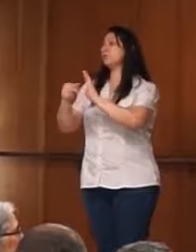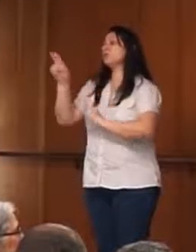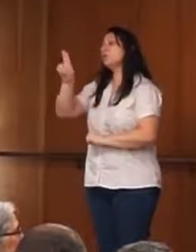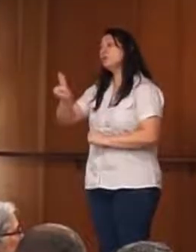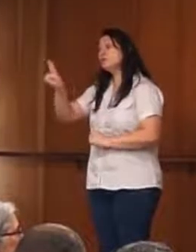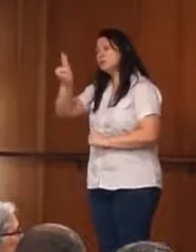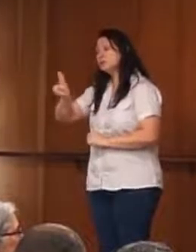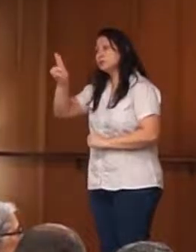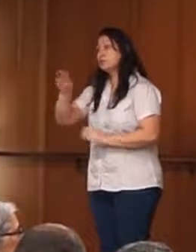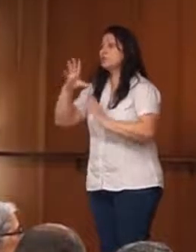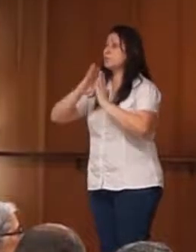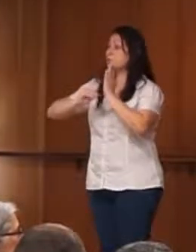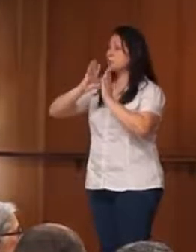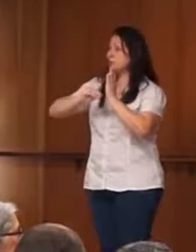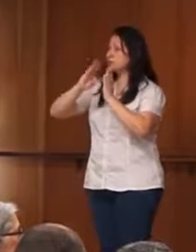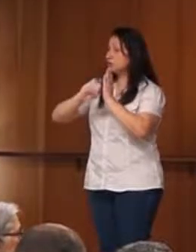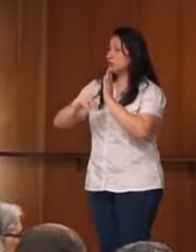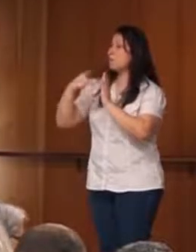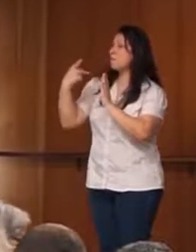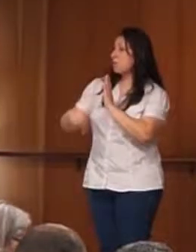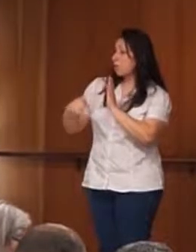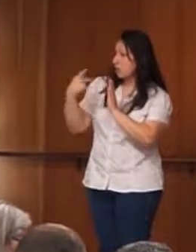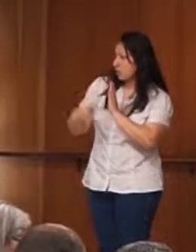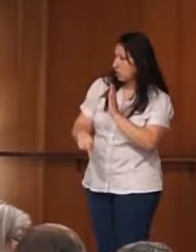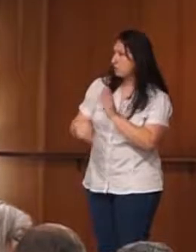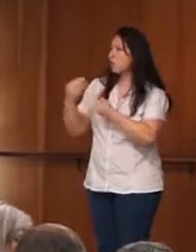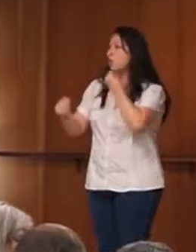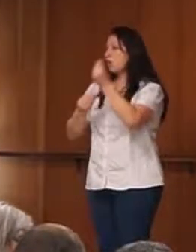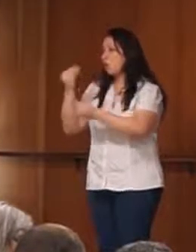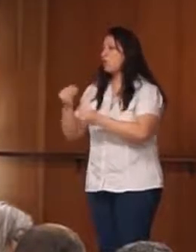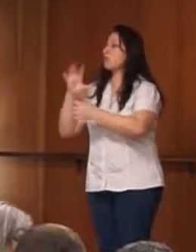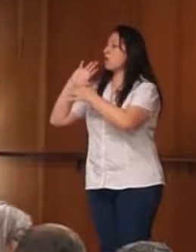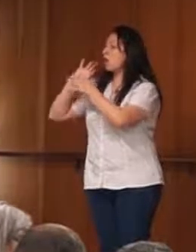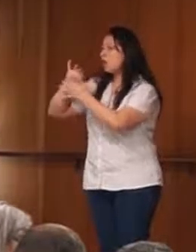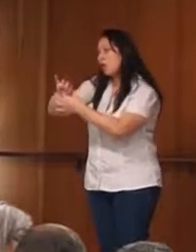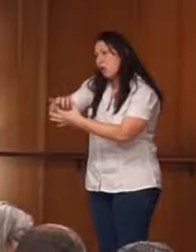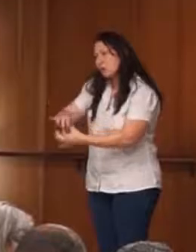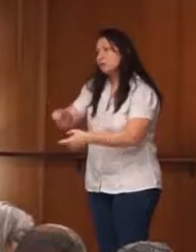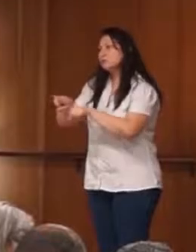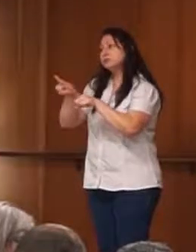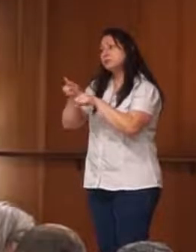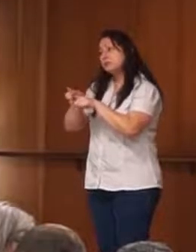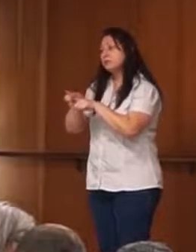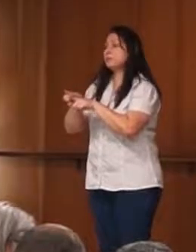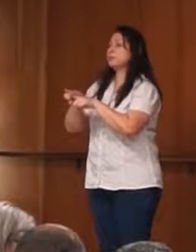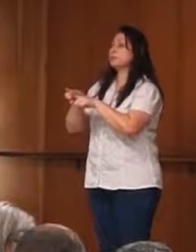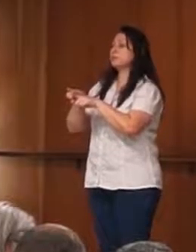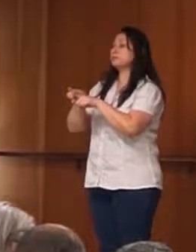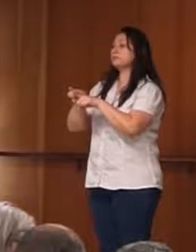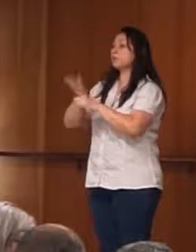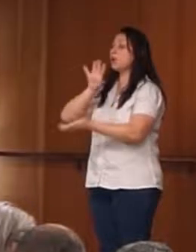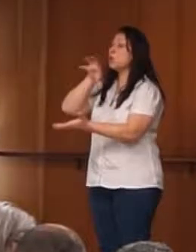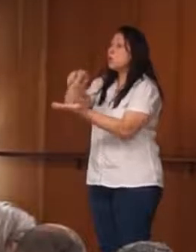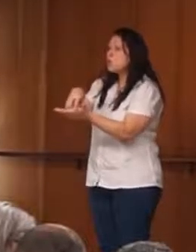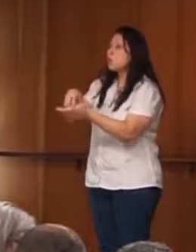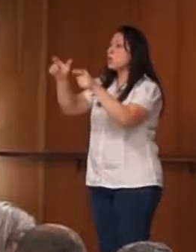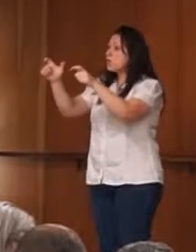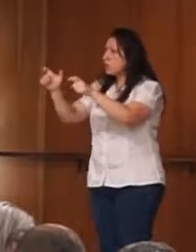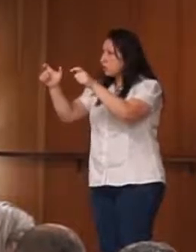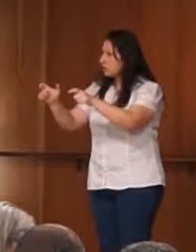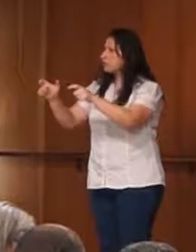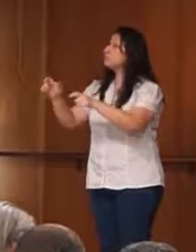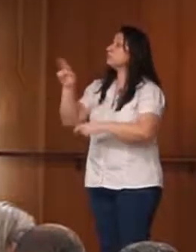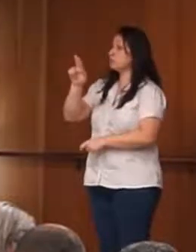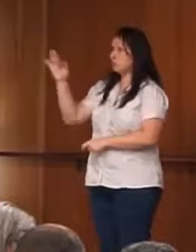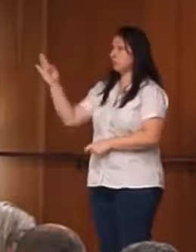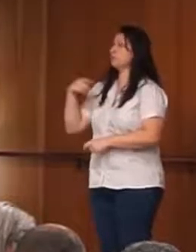adotaram modelos próprios em função dos seus contextos e das demandas efetivamente colocadas localmente, e o cenário da UF